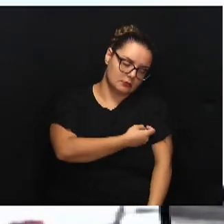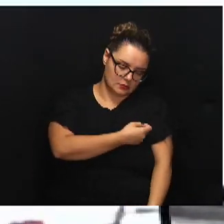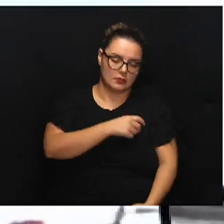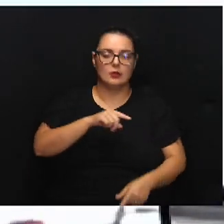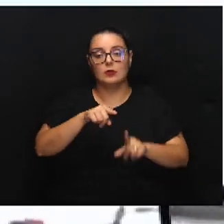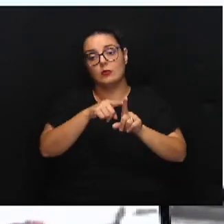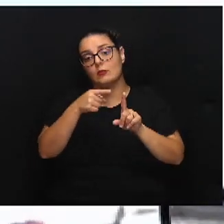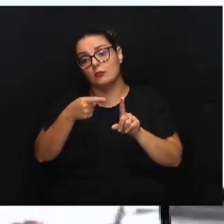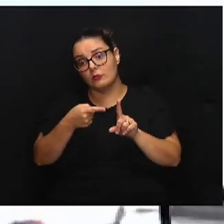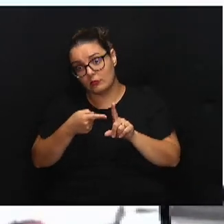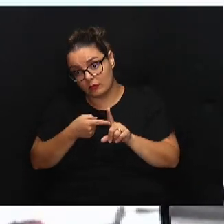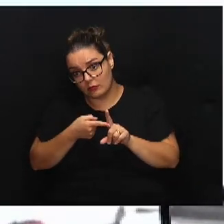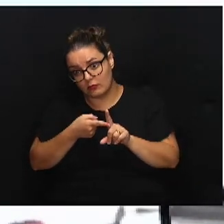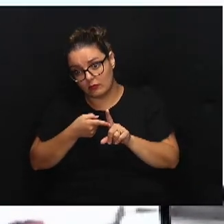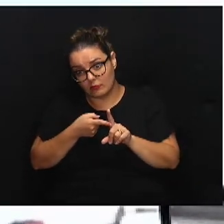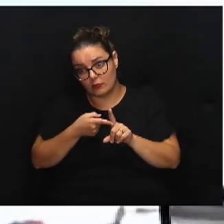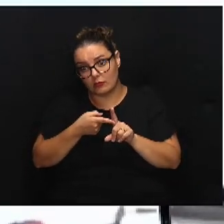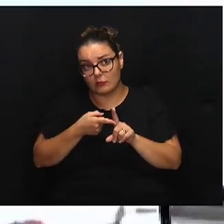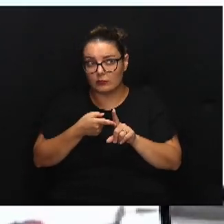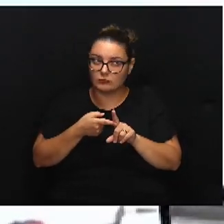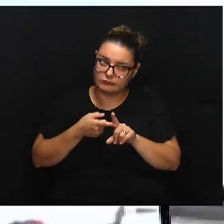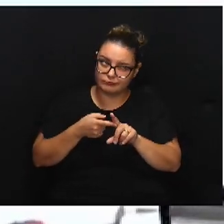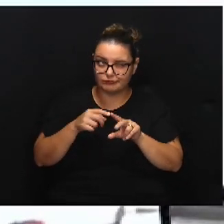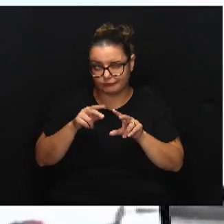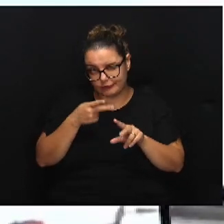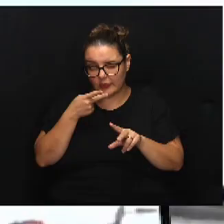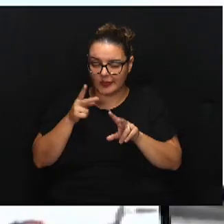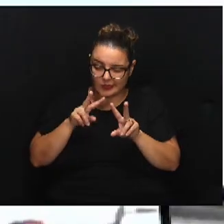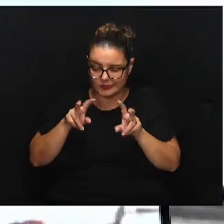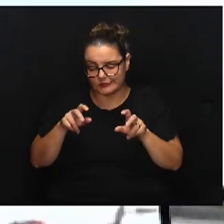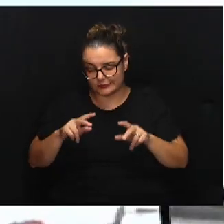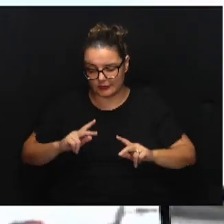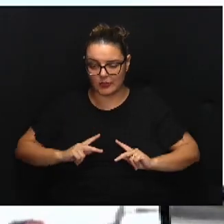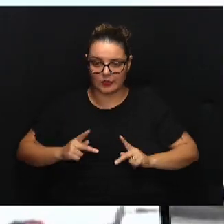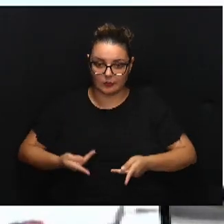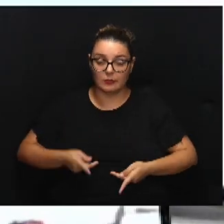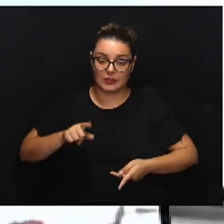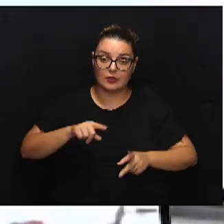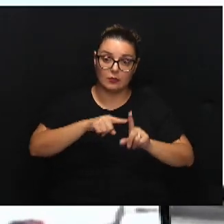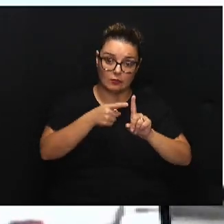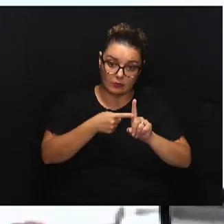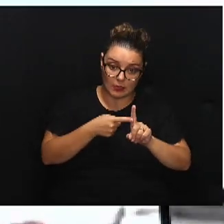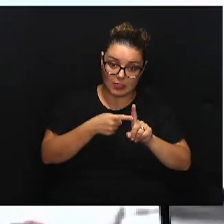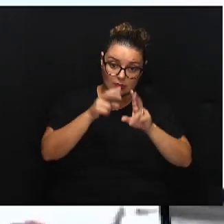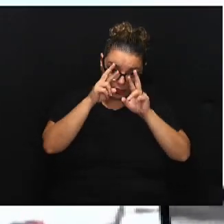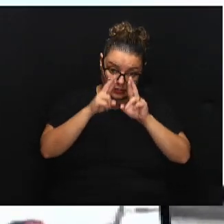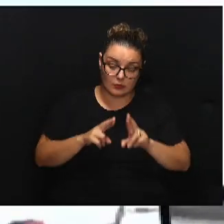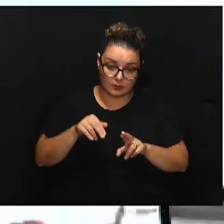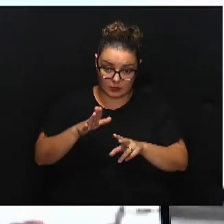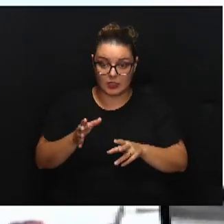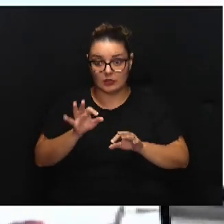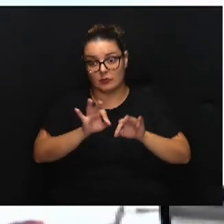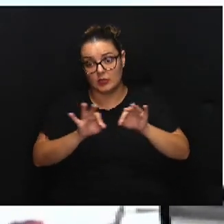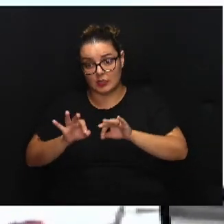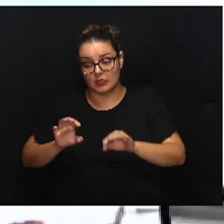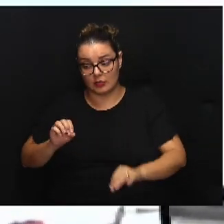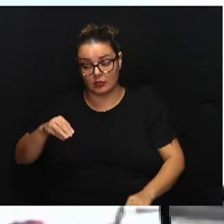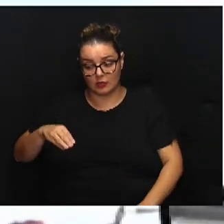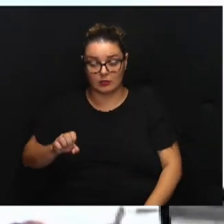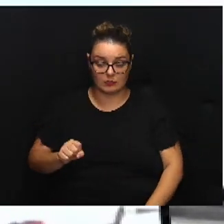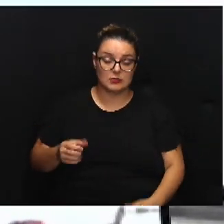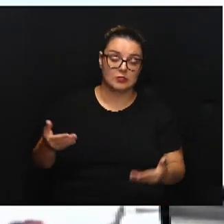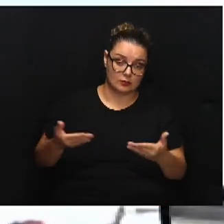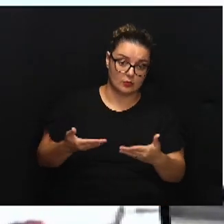parto que se chama de humanizado, mas que é um parto respeitoso, que é o termo que a gente usa mais pela Organização Mundial da Saúde